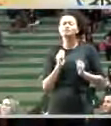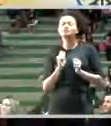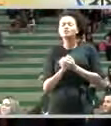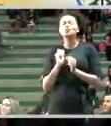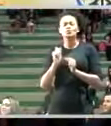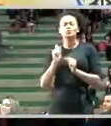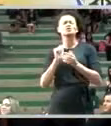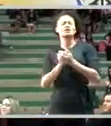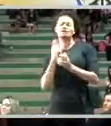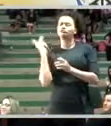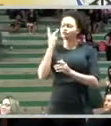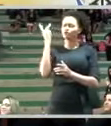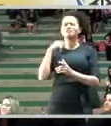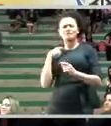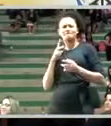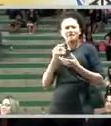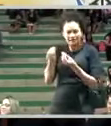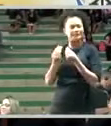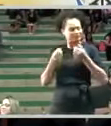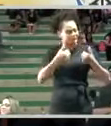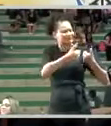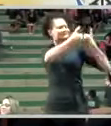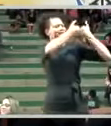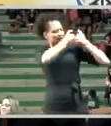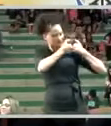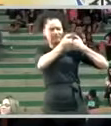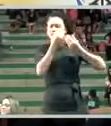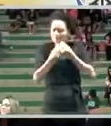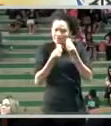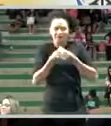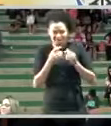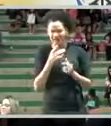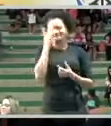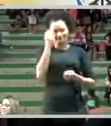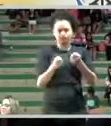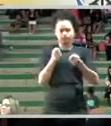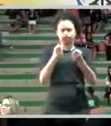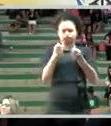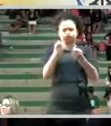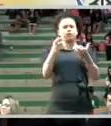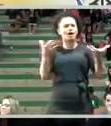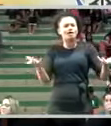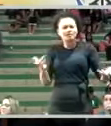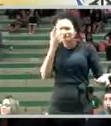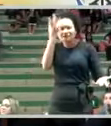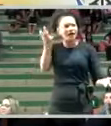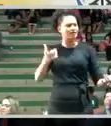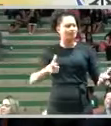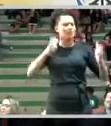nas costas. Mas vai pesar, mas tem que ser na costa. Para dirigir é mais fácil, qualquer um dirige.